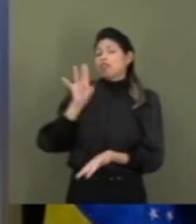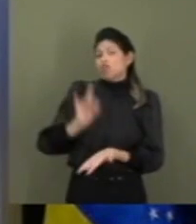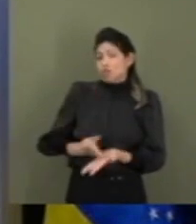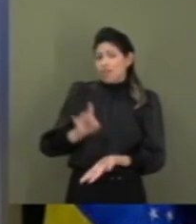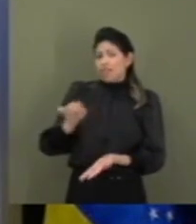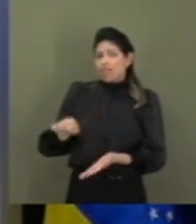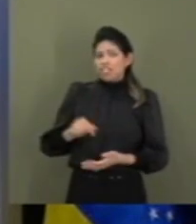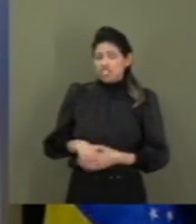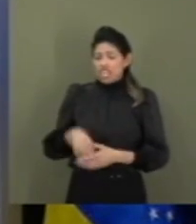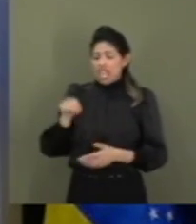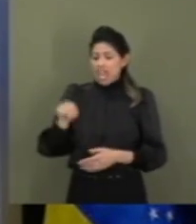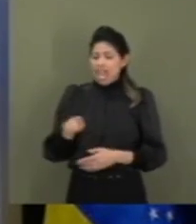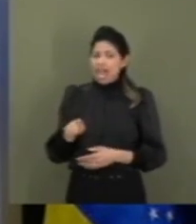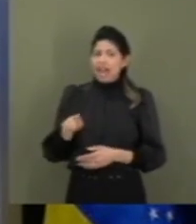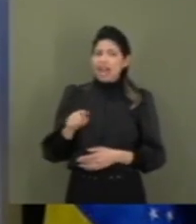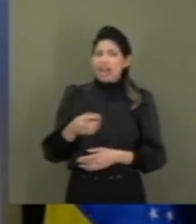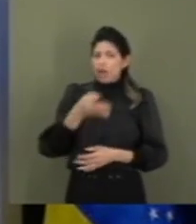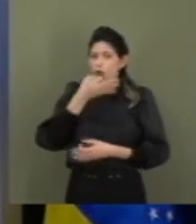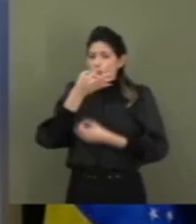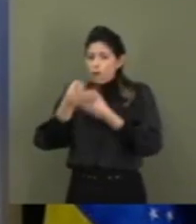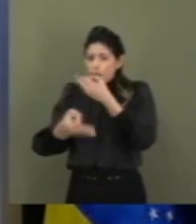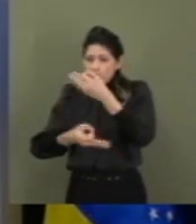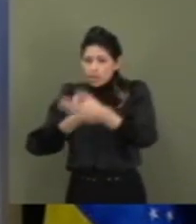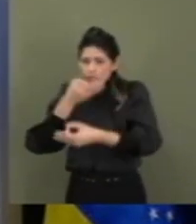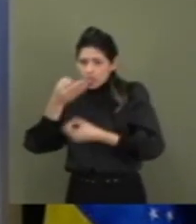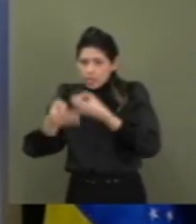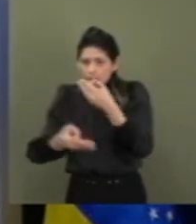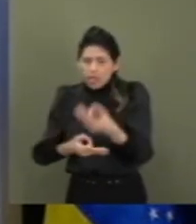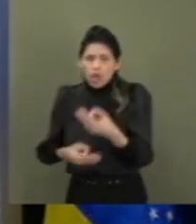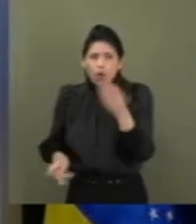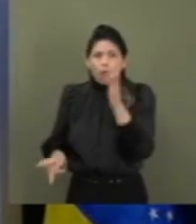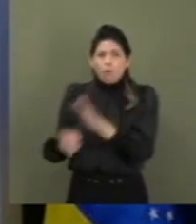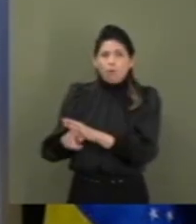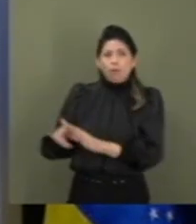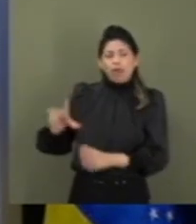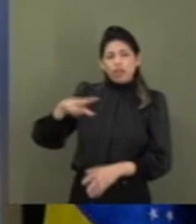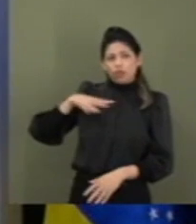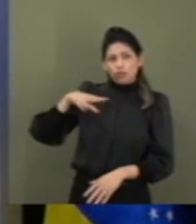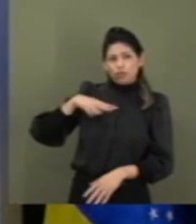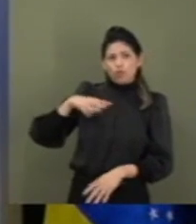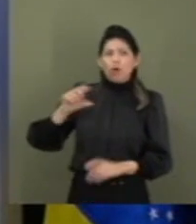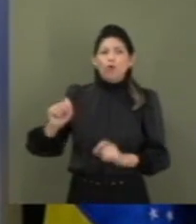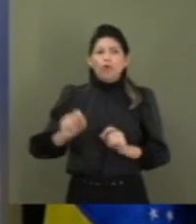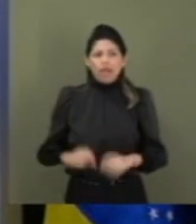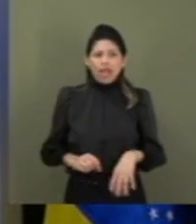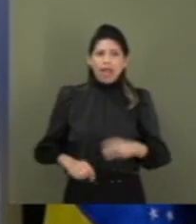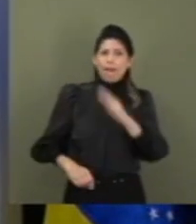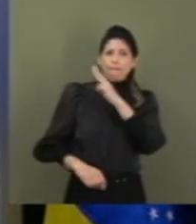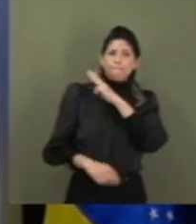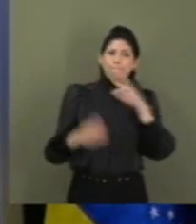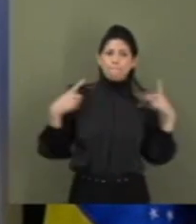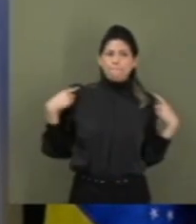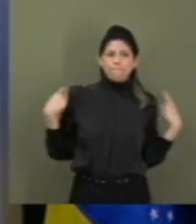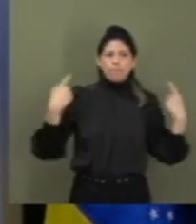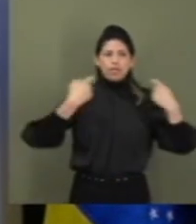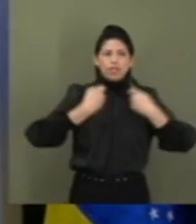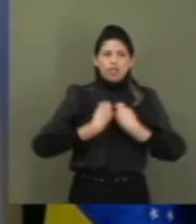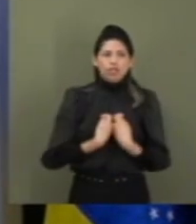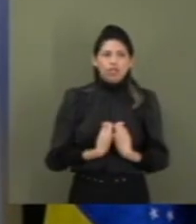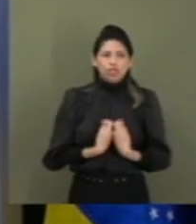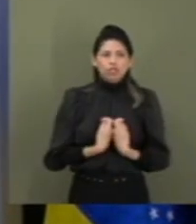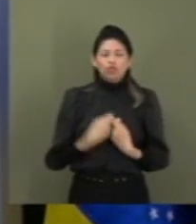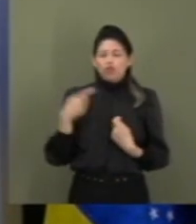as seguintes críticas a ministros do nosso STF através de suas